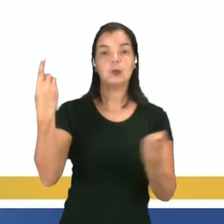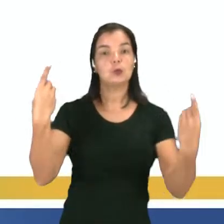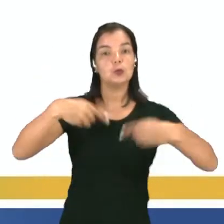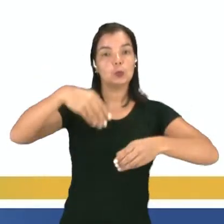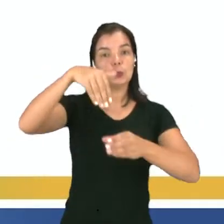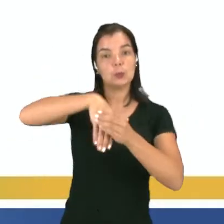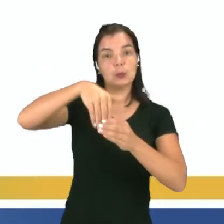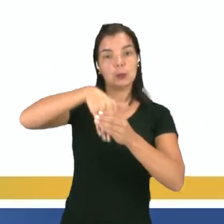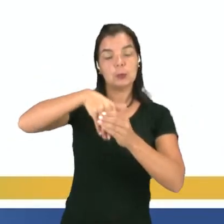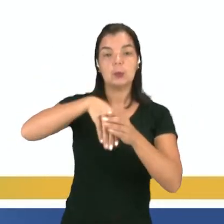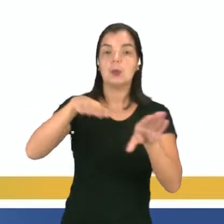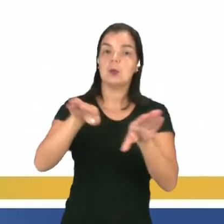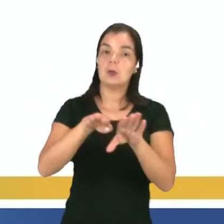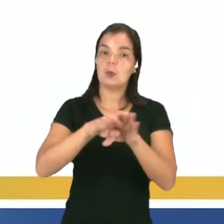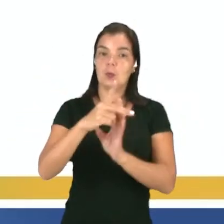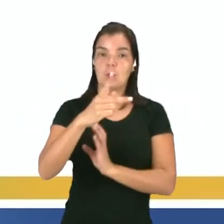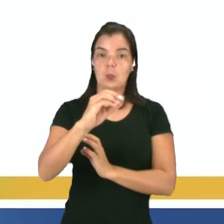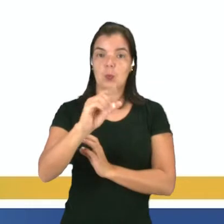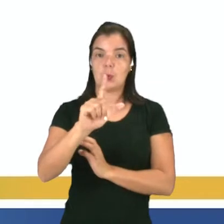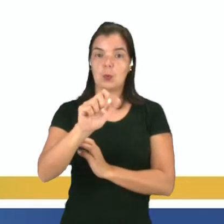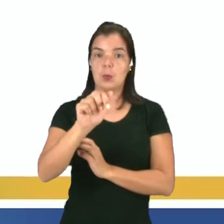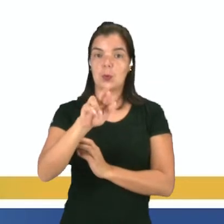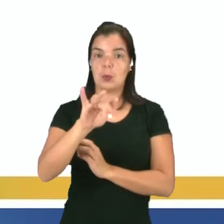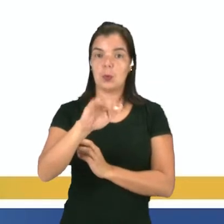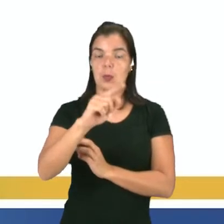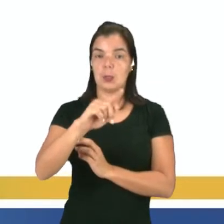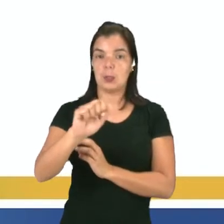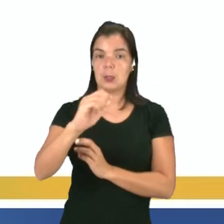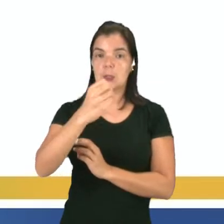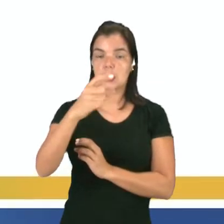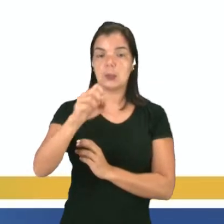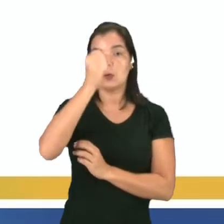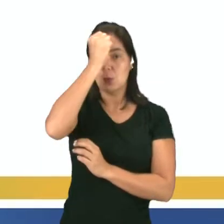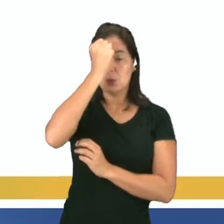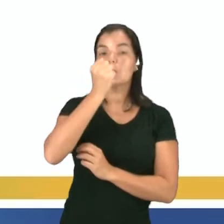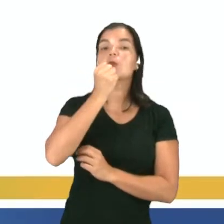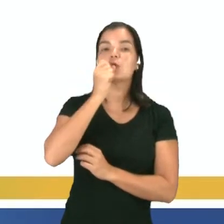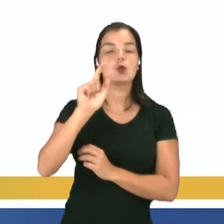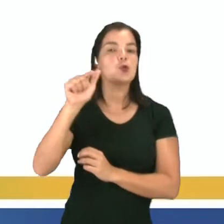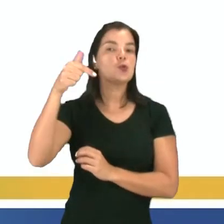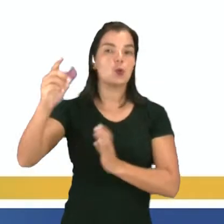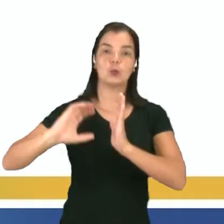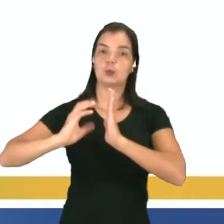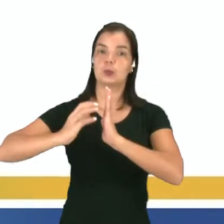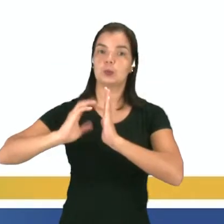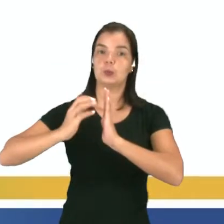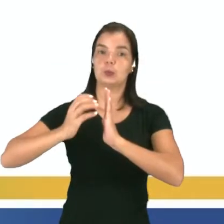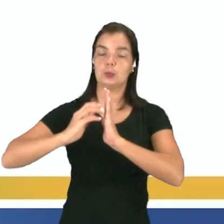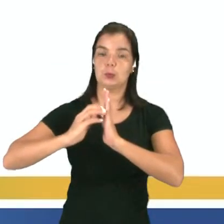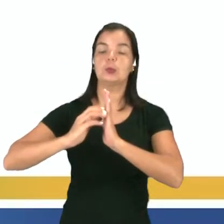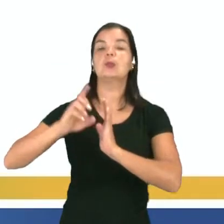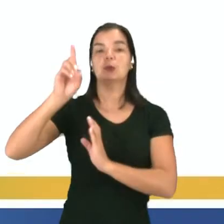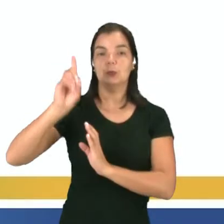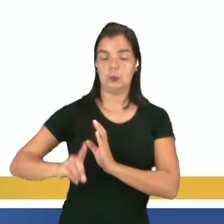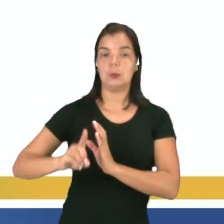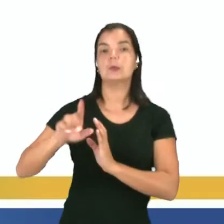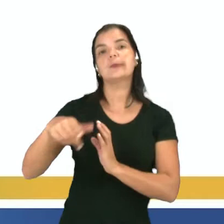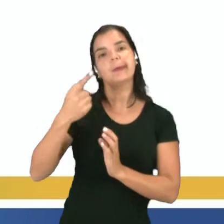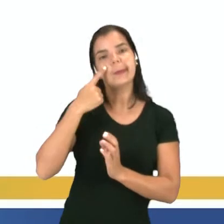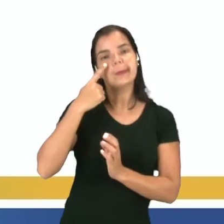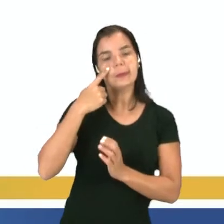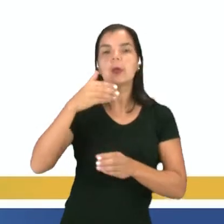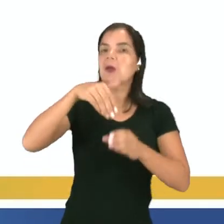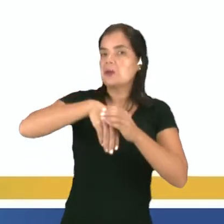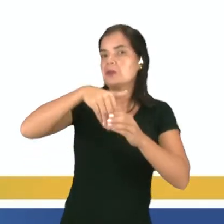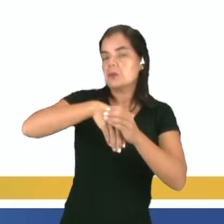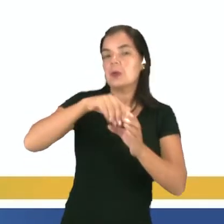eleitoral e polarização entre os socialistas e os outros partidos de direita. Por sinal, já houve até eleição